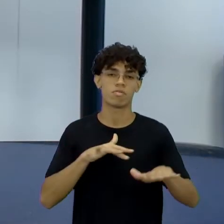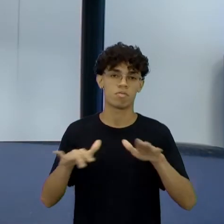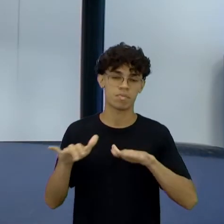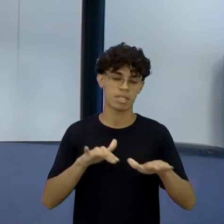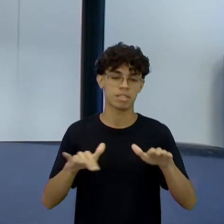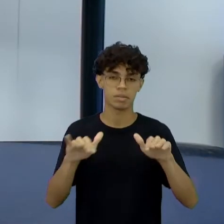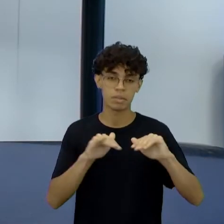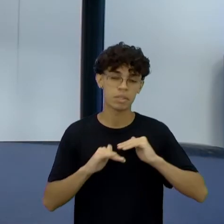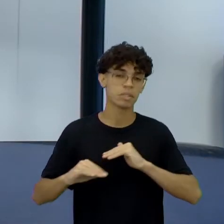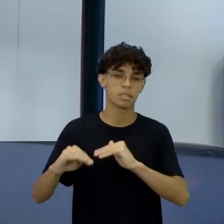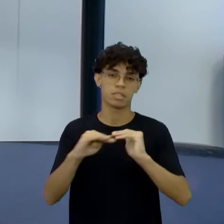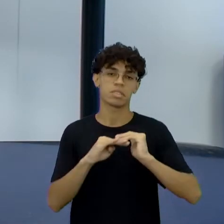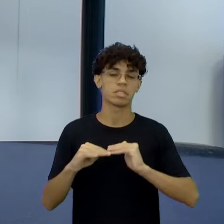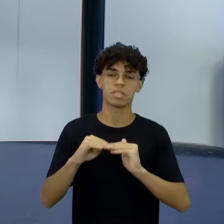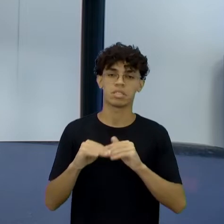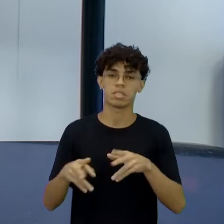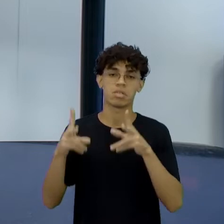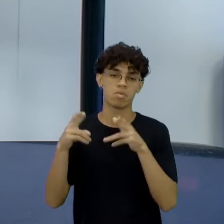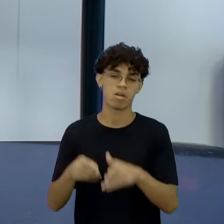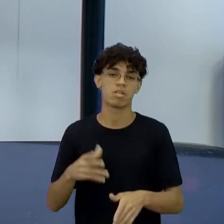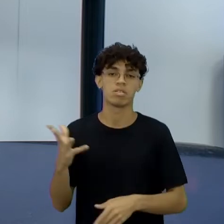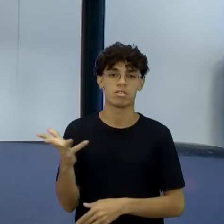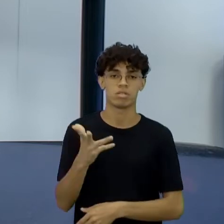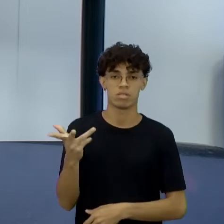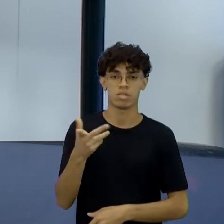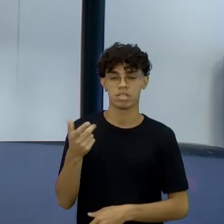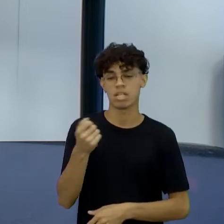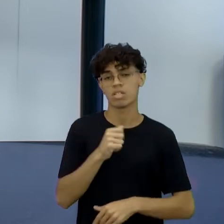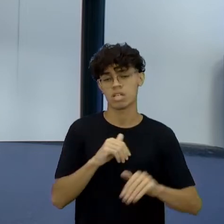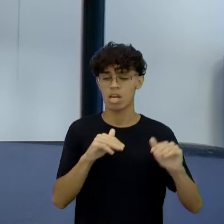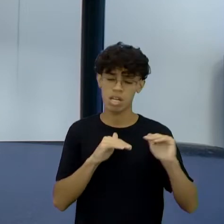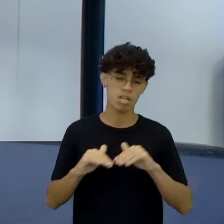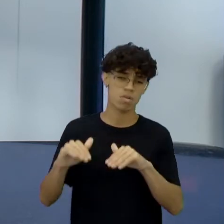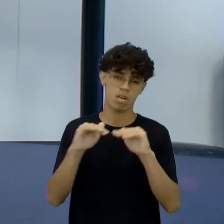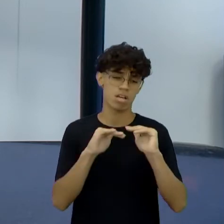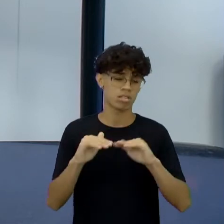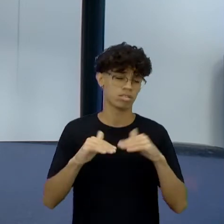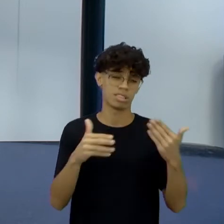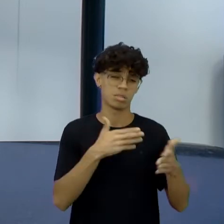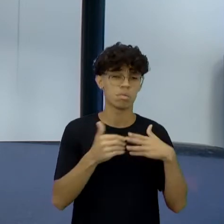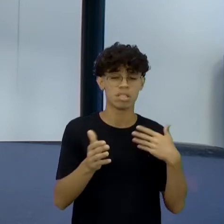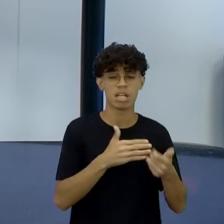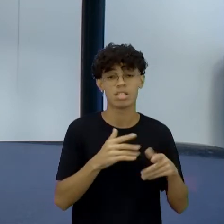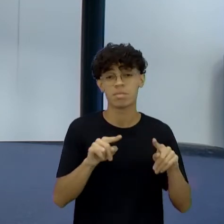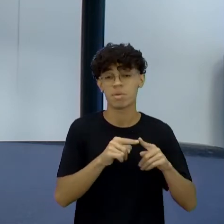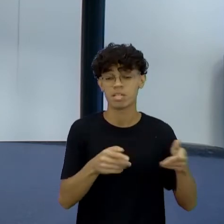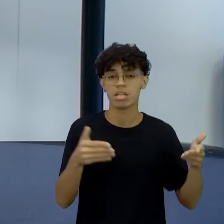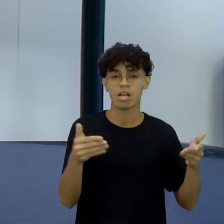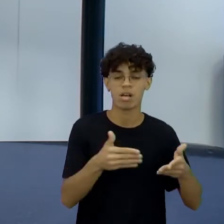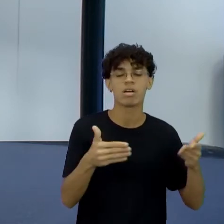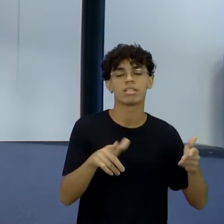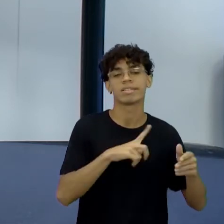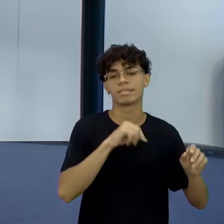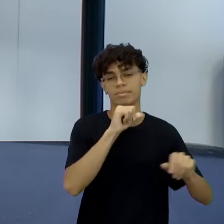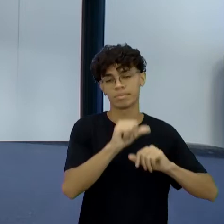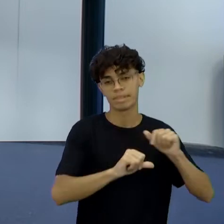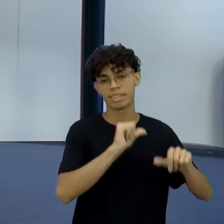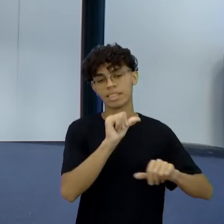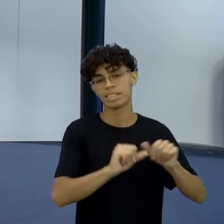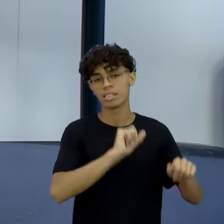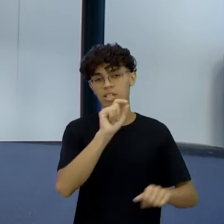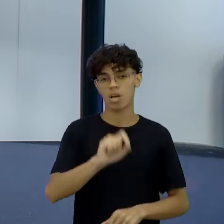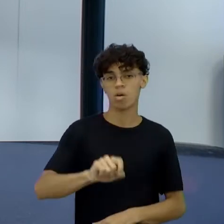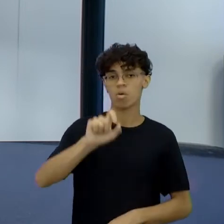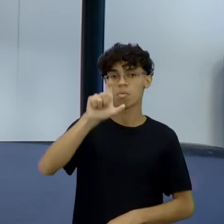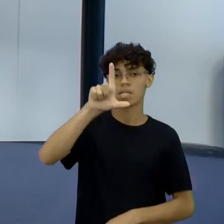movimento uniforme, né? A velocidade era igual em qualquer situação. Neste caso, a velocidade está sofrendo aumentos ou